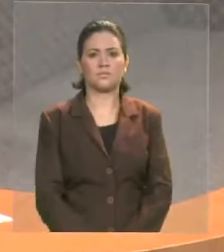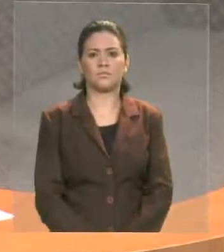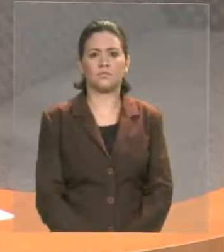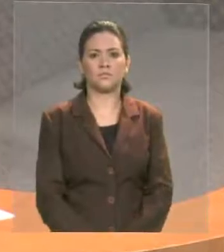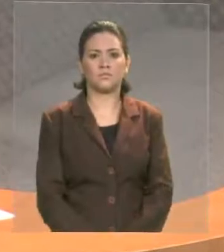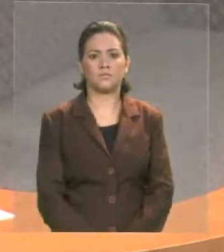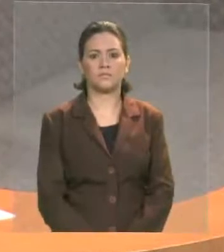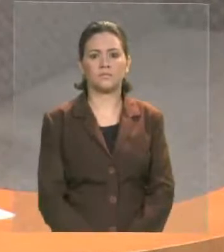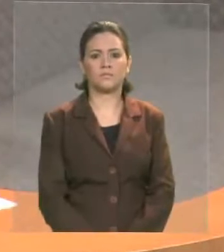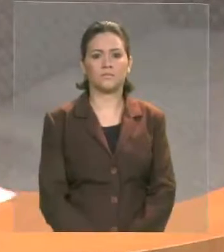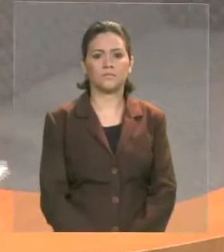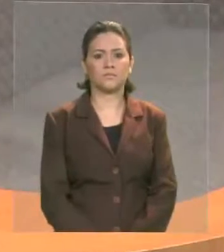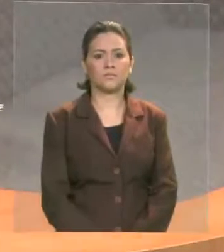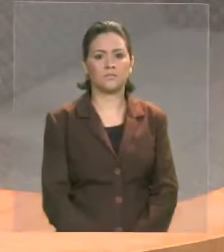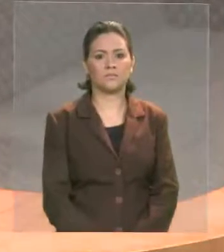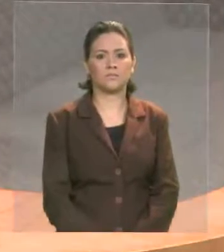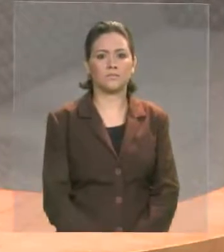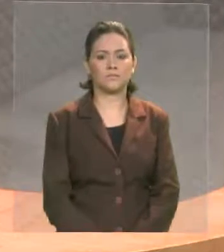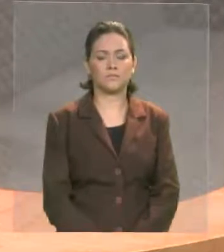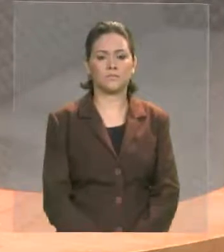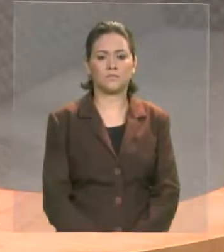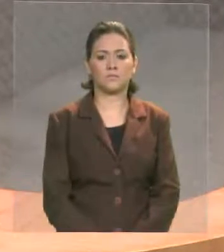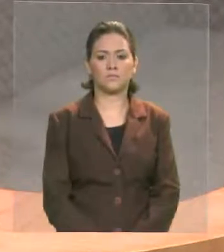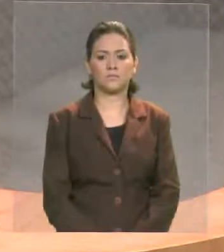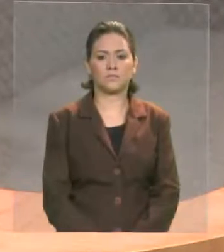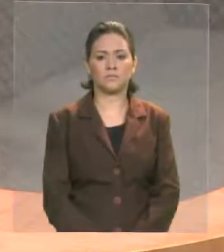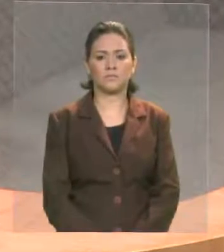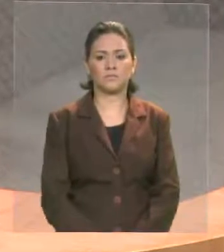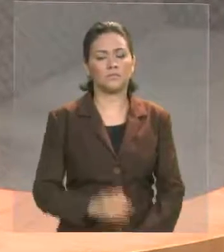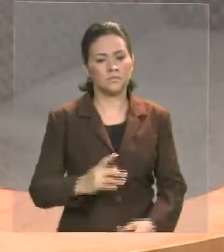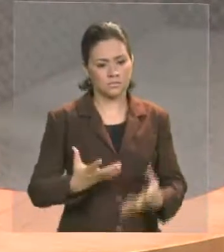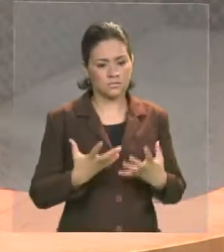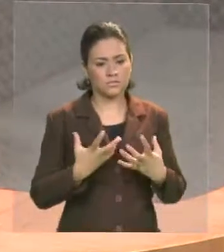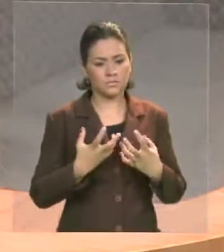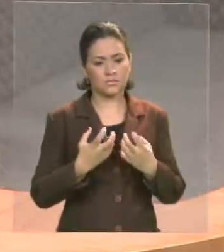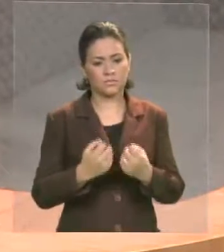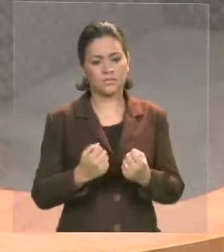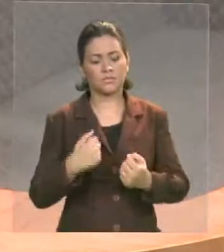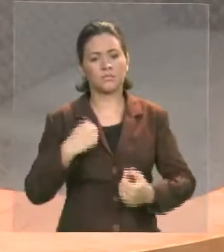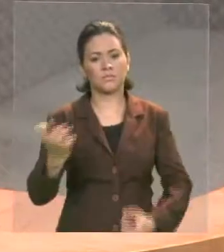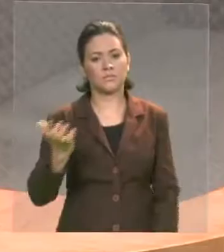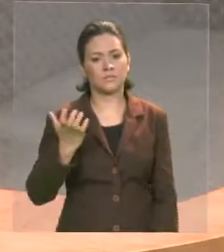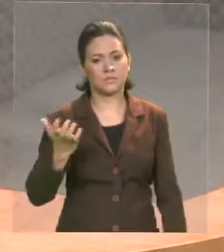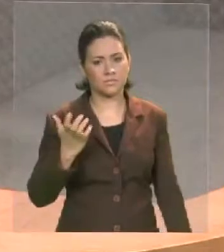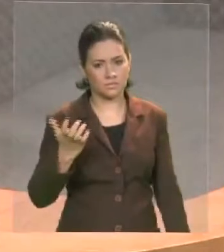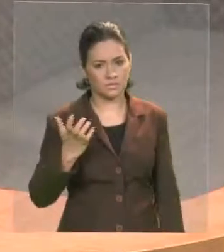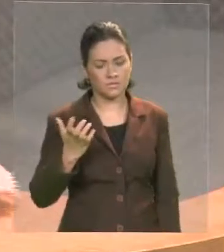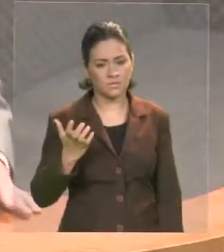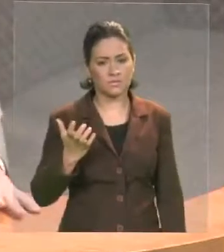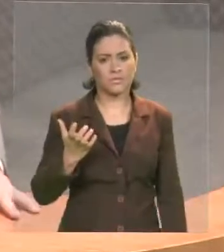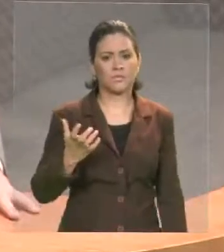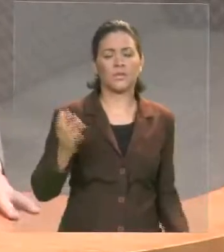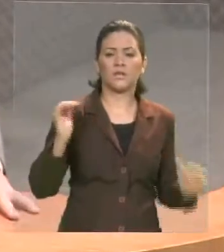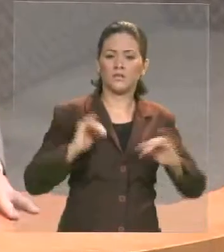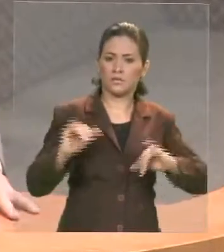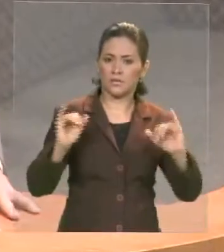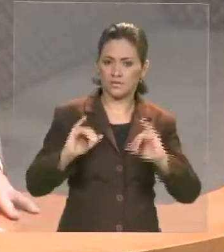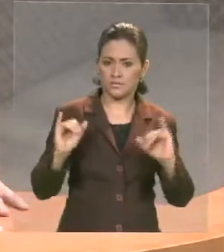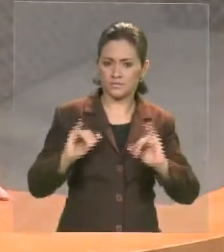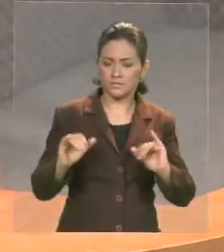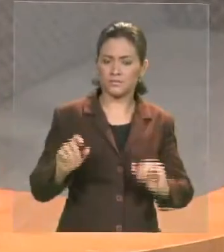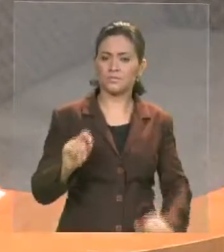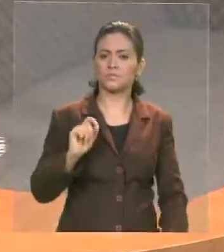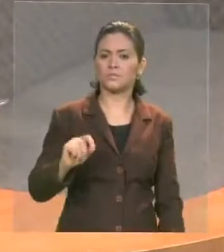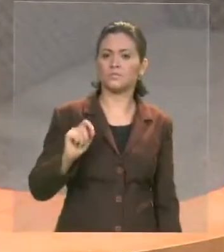contextualizar um pouco disso, da sua aprovação, eu queria, em rápidas palavras, destacar que